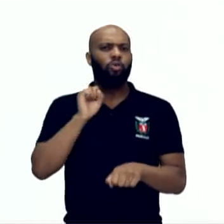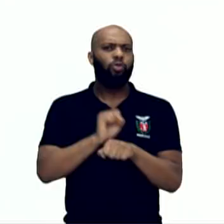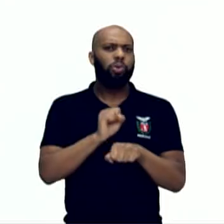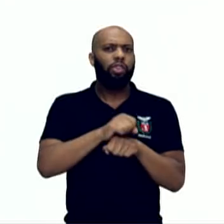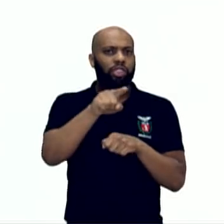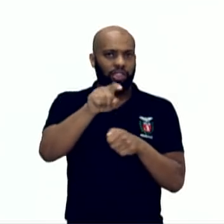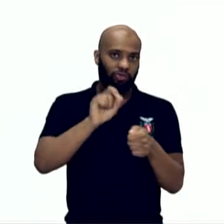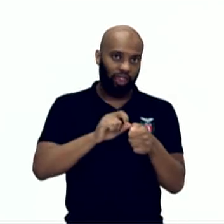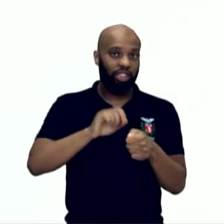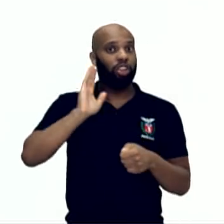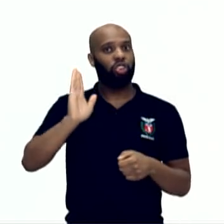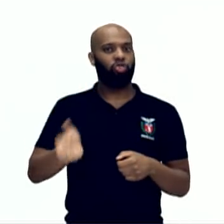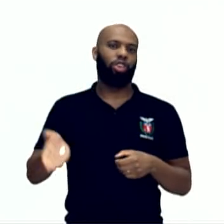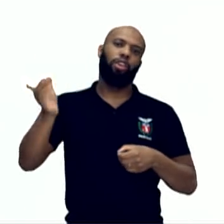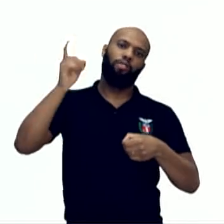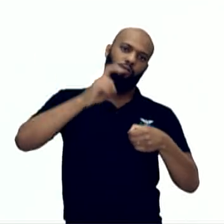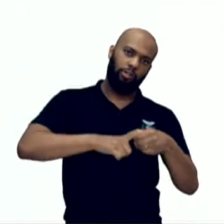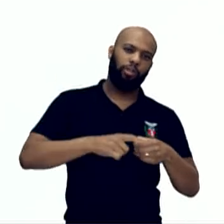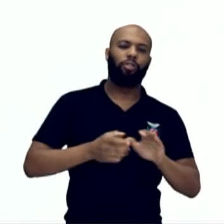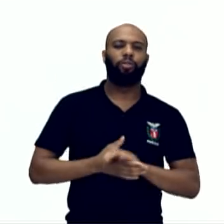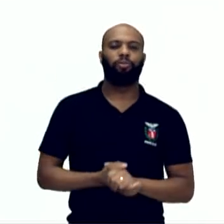nós já voltamos.